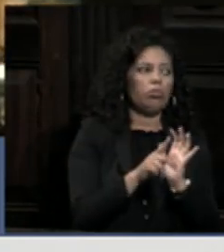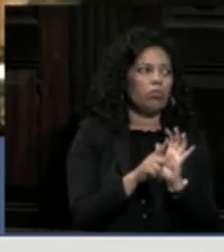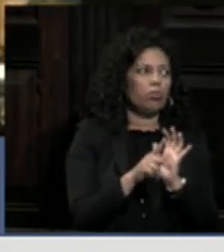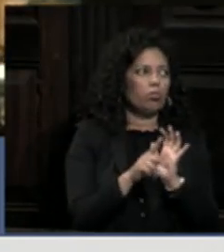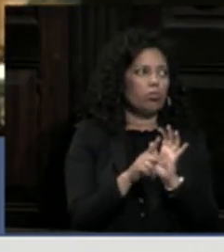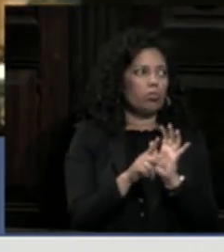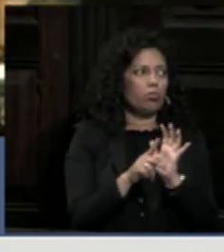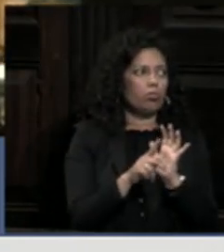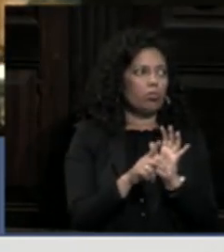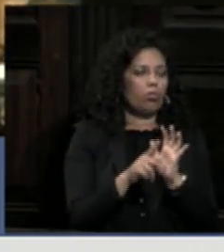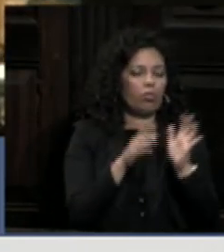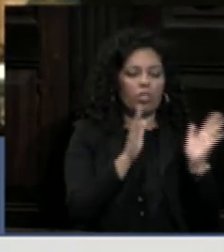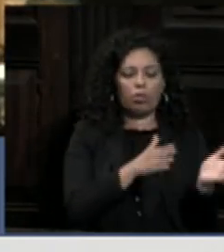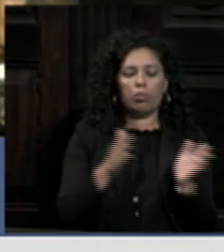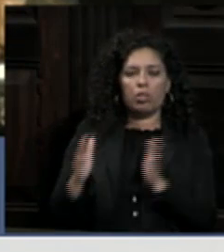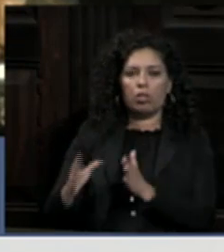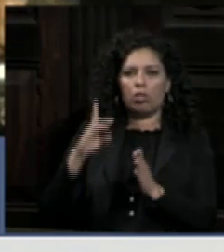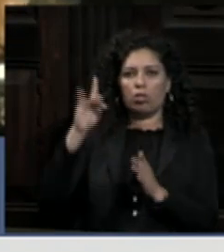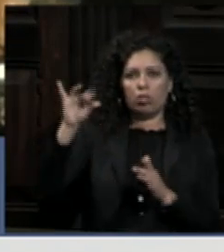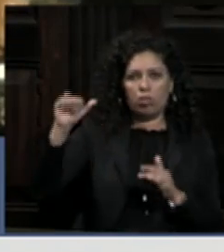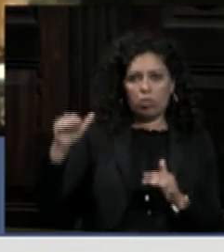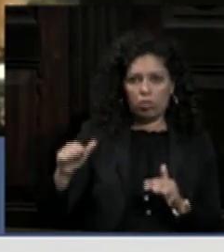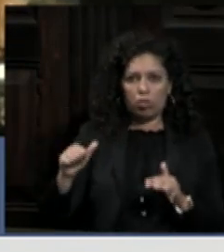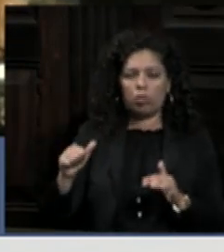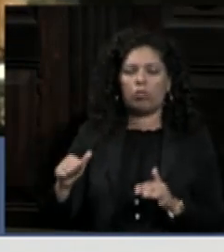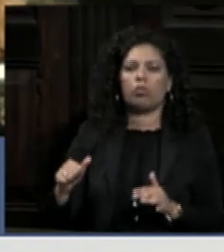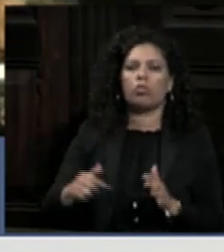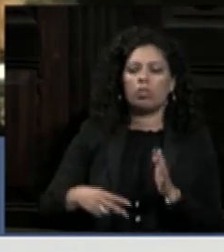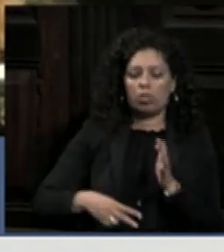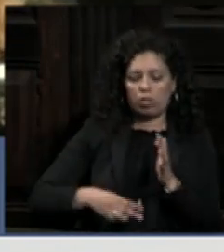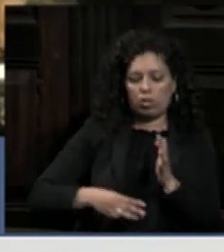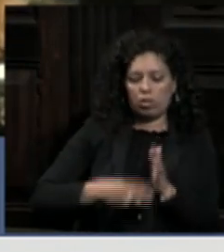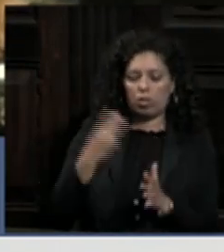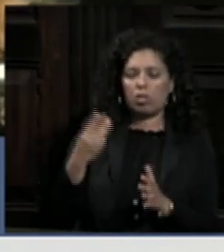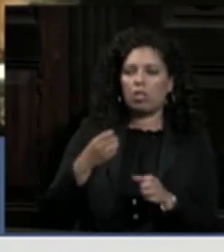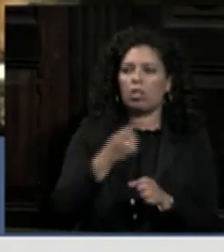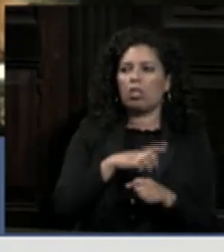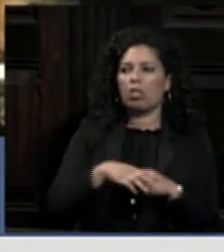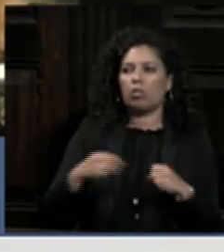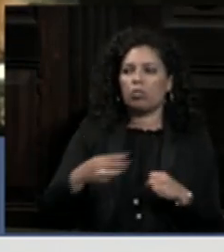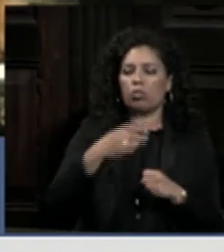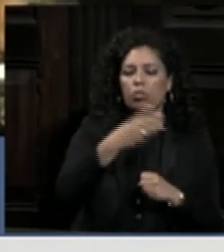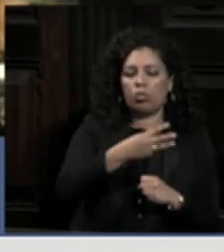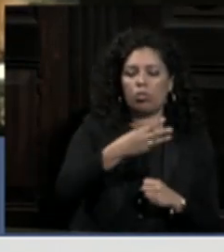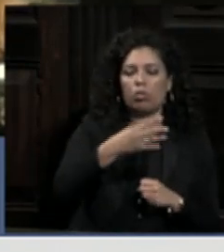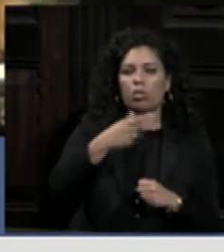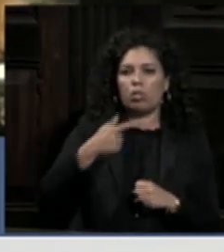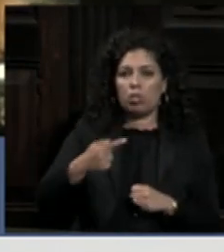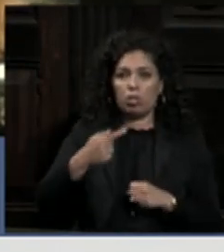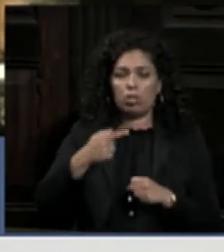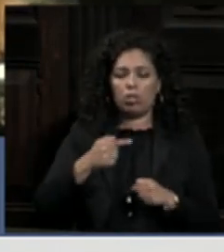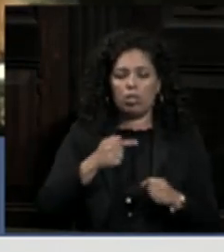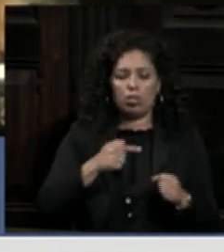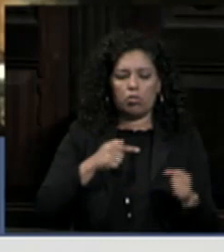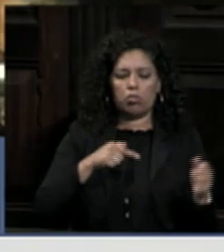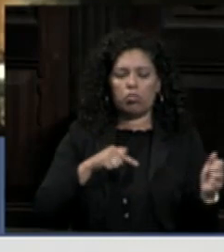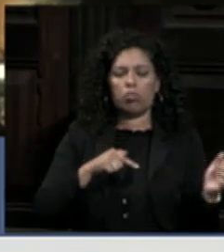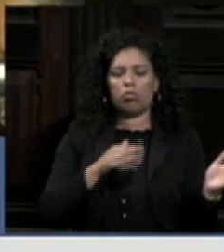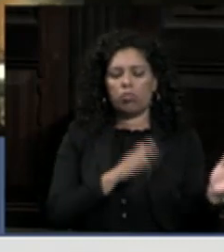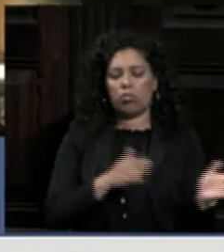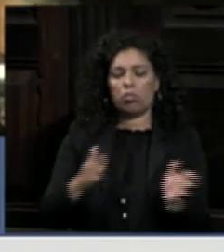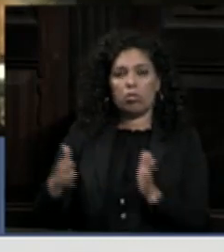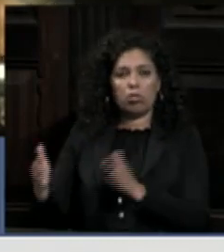incluir na ordem do dia de acordo com o parágrafo 3º do artigo 47 do regimento interno em tramitação ordinária em